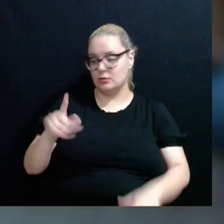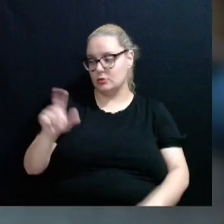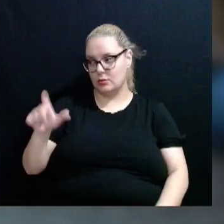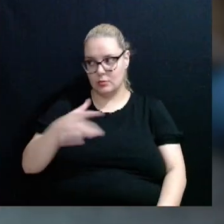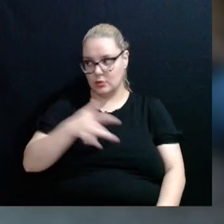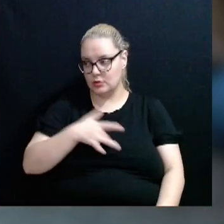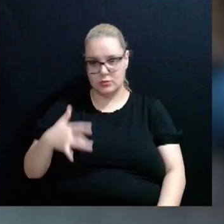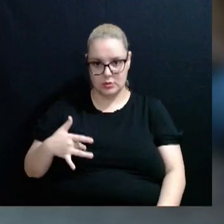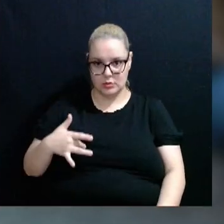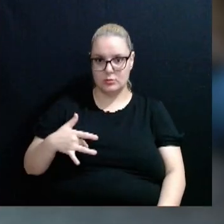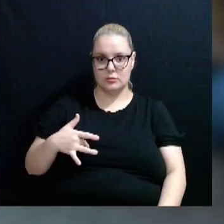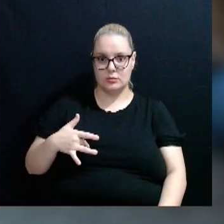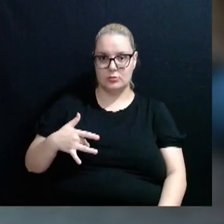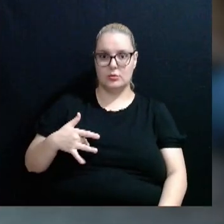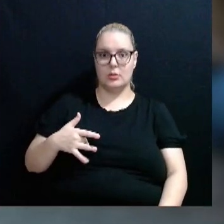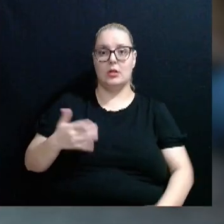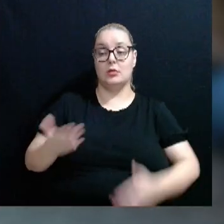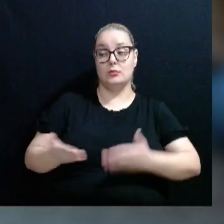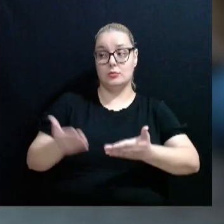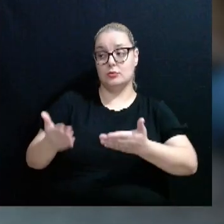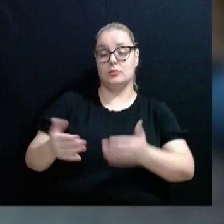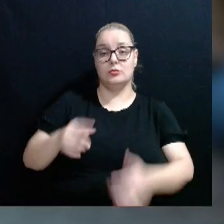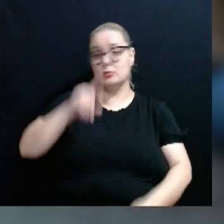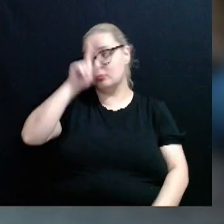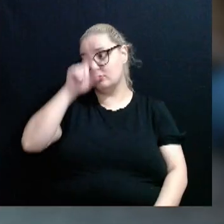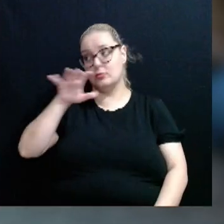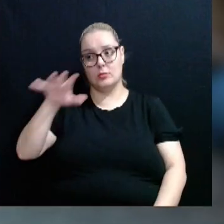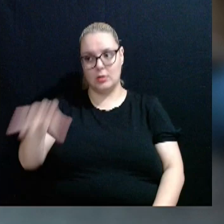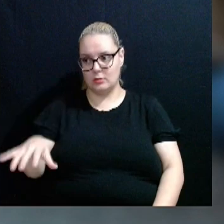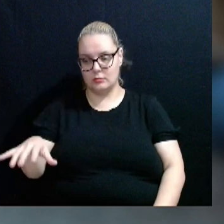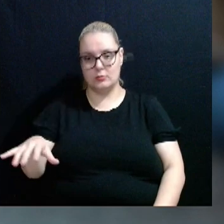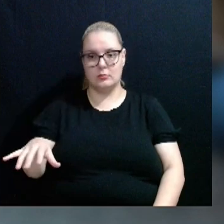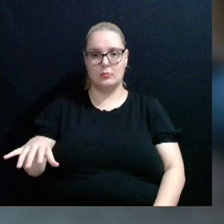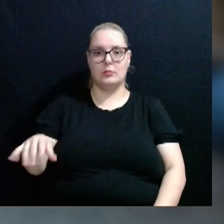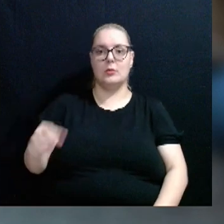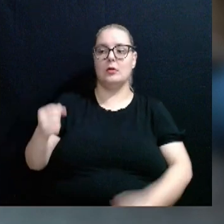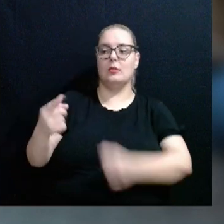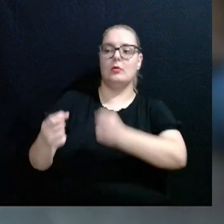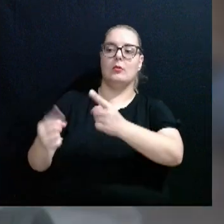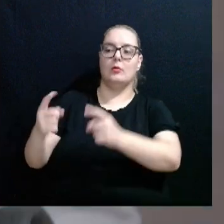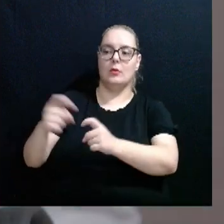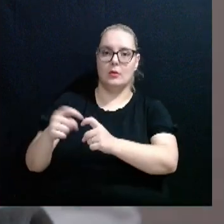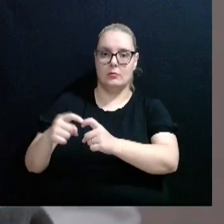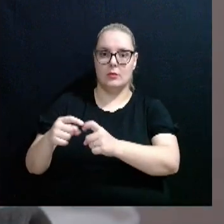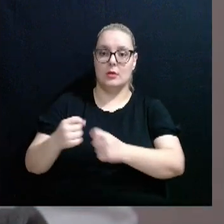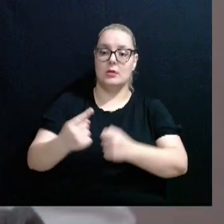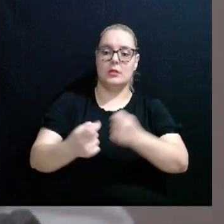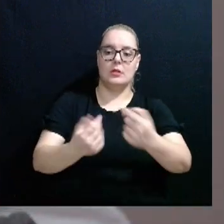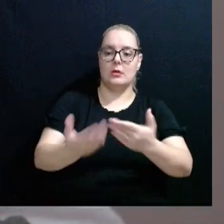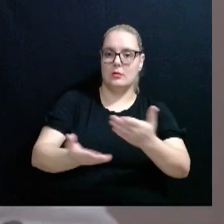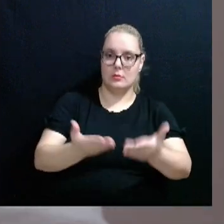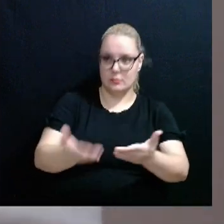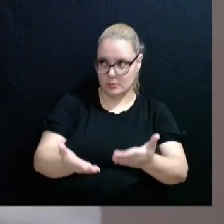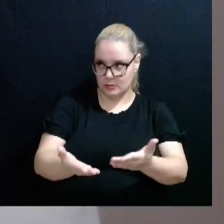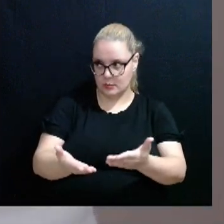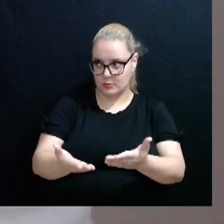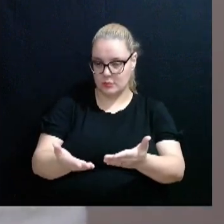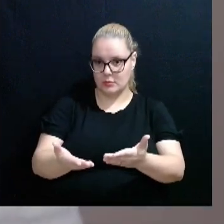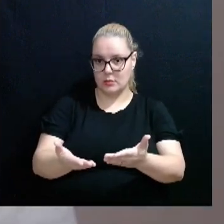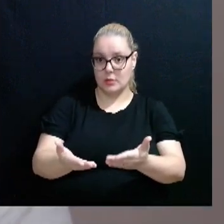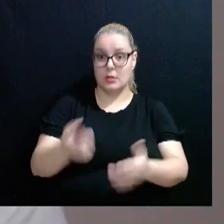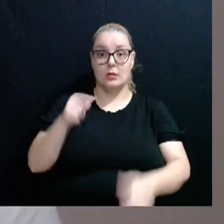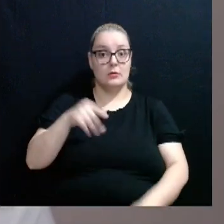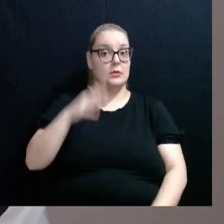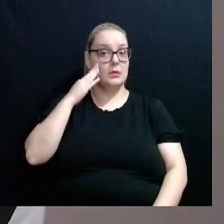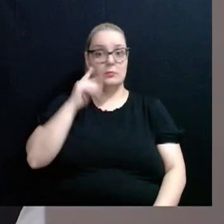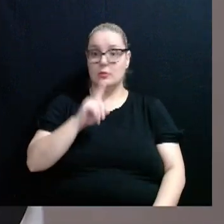te dá um tratamento num hospital tal e com tais médicos e tais procedimentos. E você sabe que não é o melhor